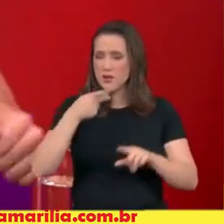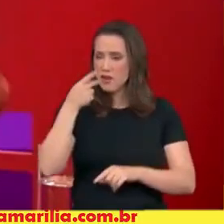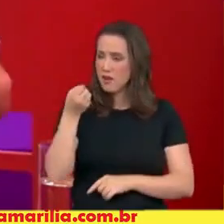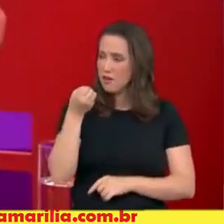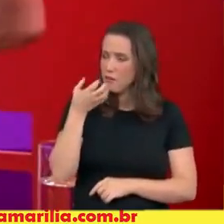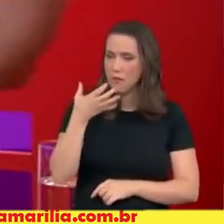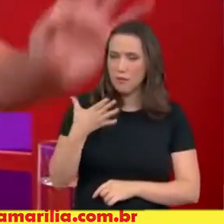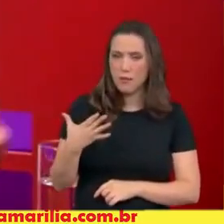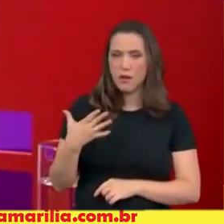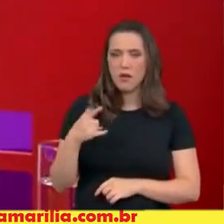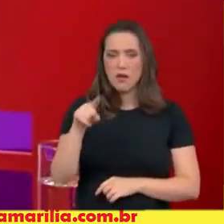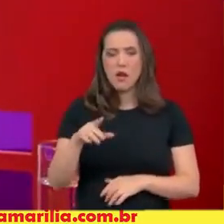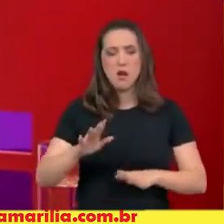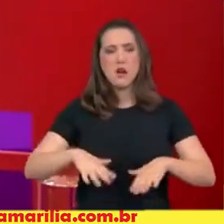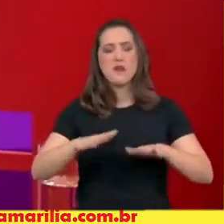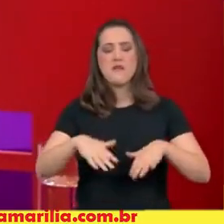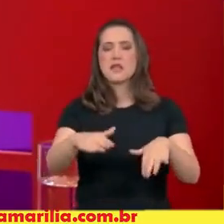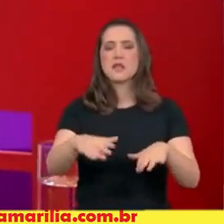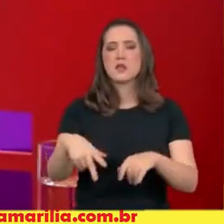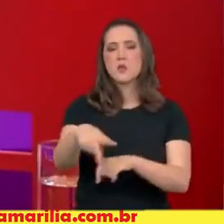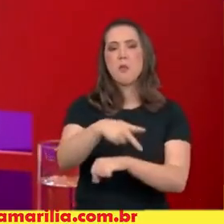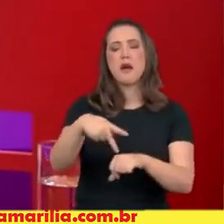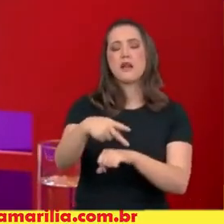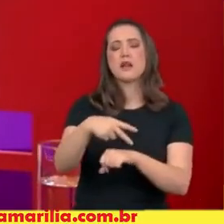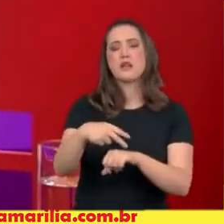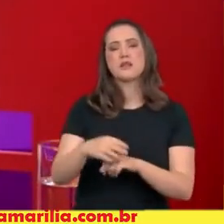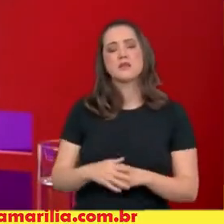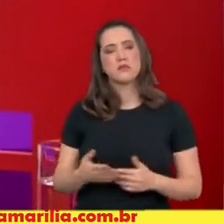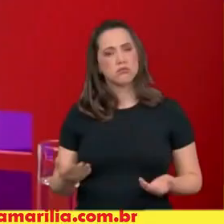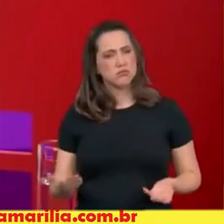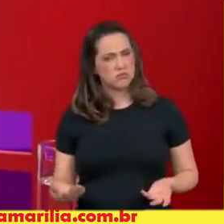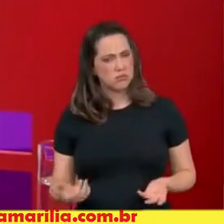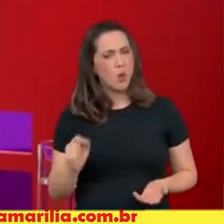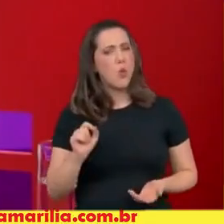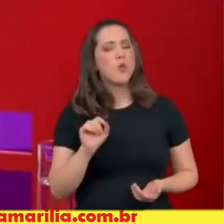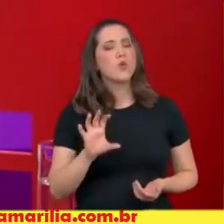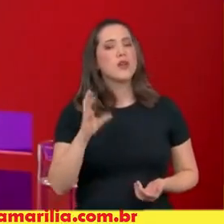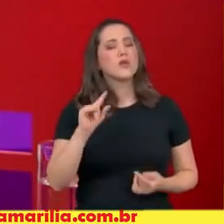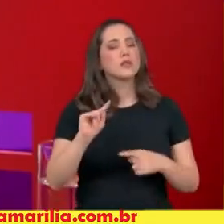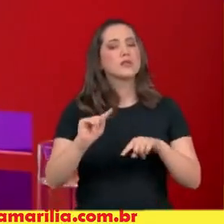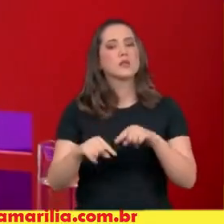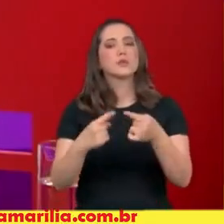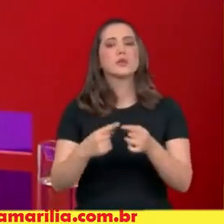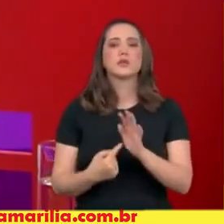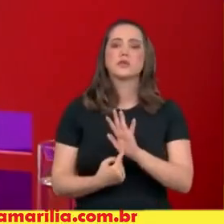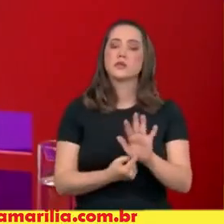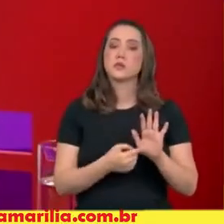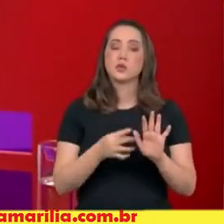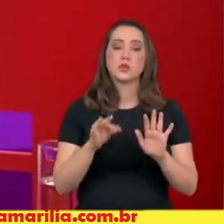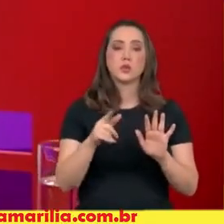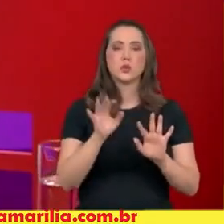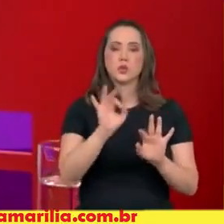manifestação nacionalista e a unidade do povo. E aí, o que acontece depois é que fica claro que tudo